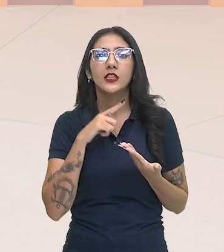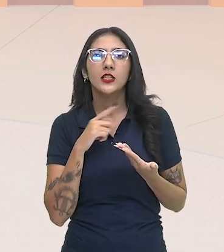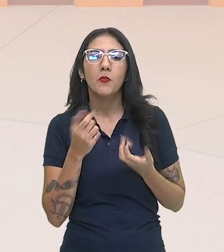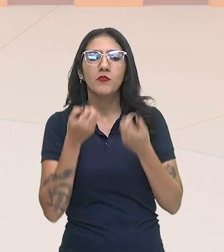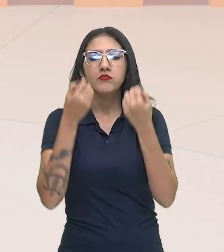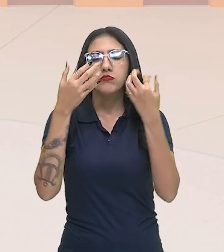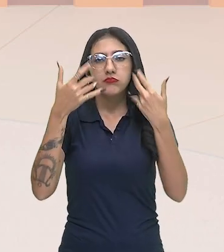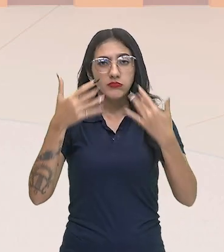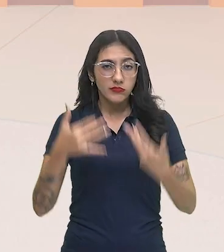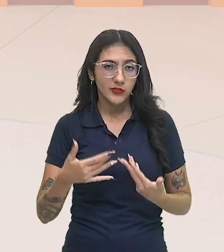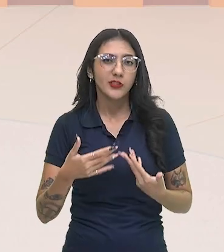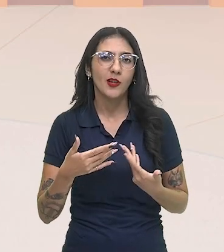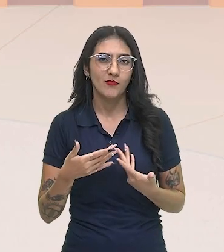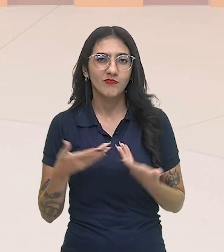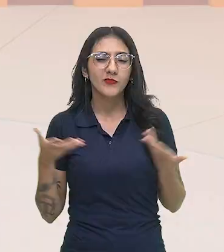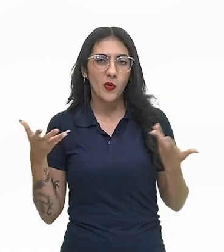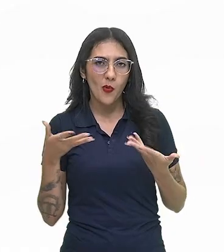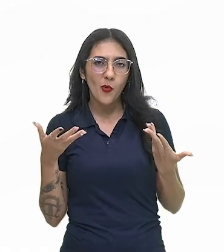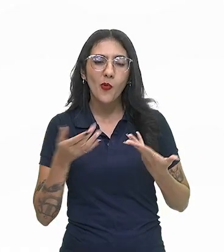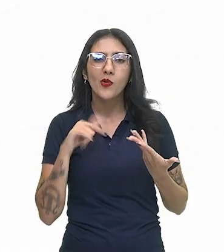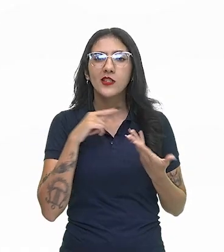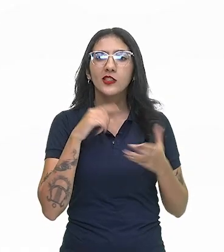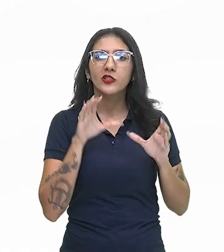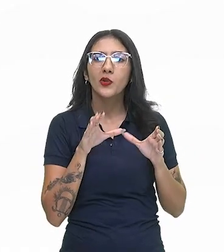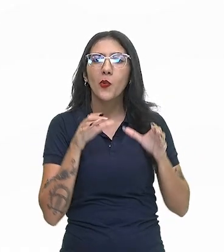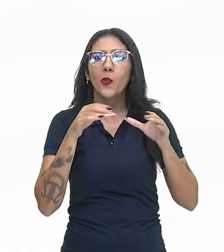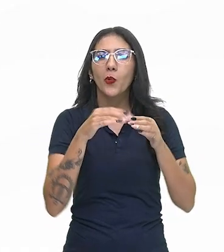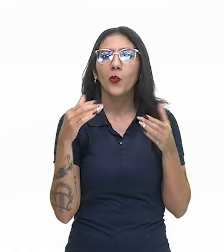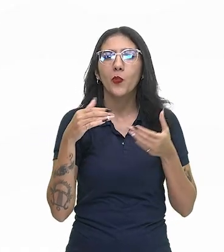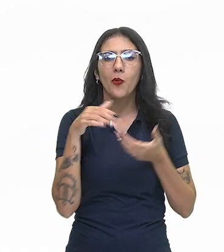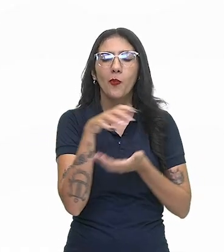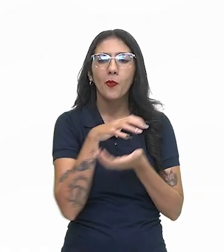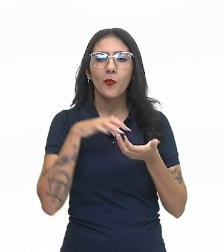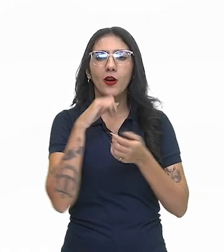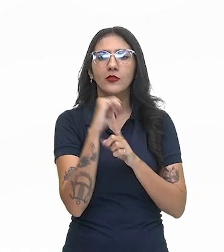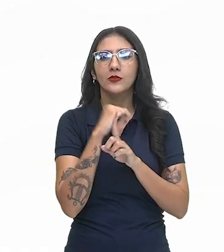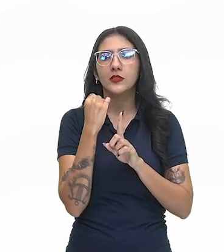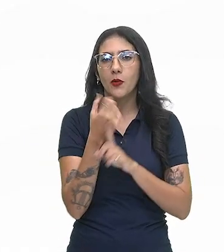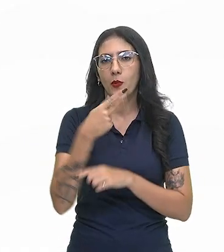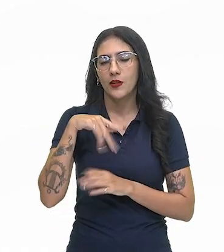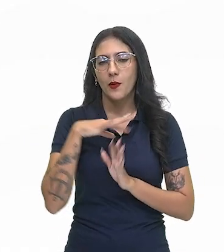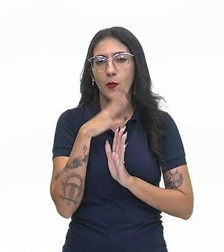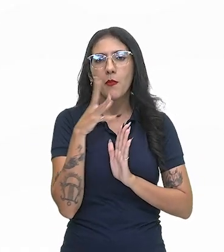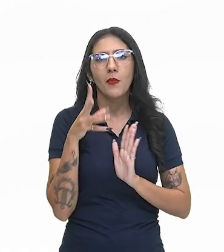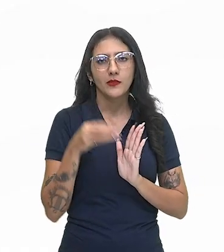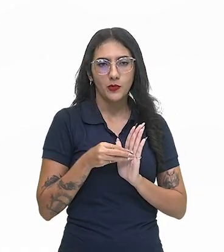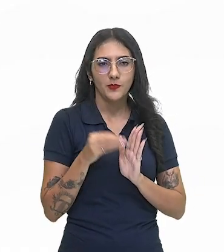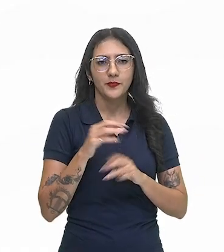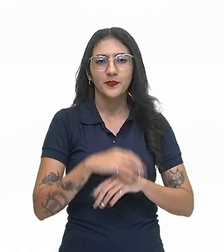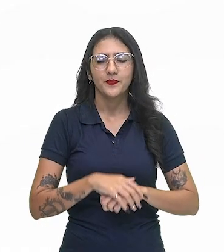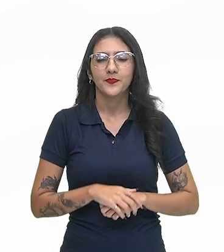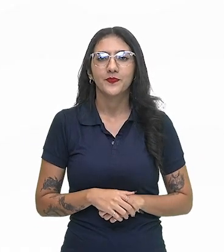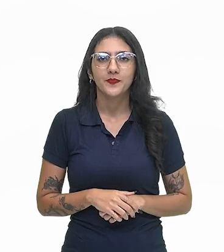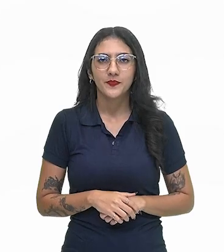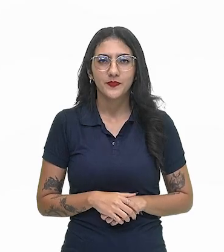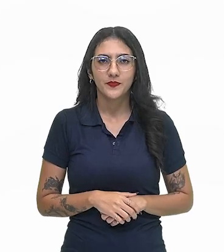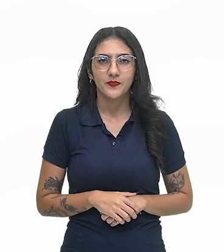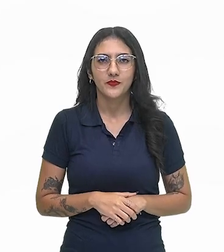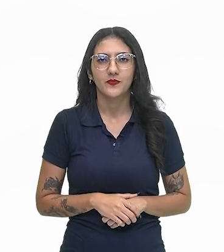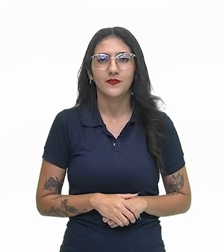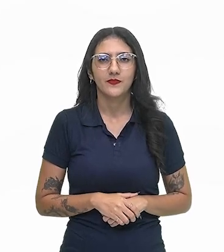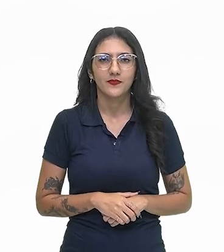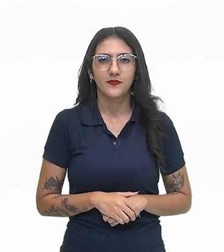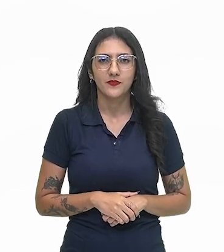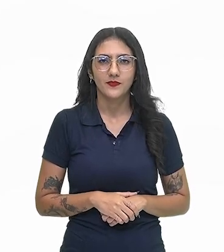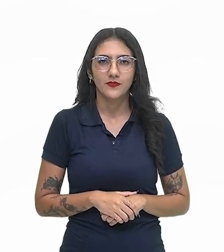como tema da nossa aula, os movimentos sociais na Amazônia. Vamos usar como